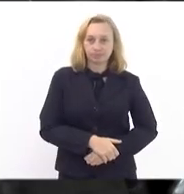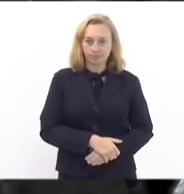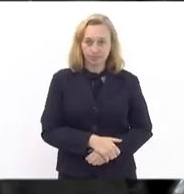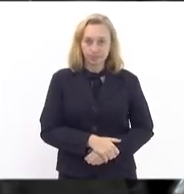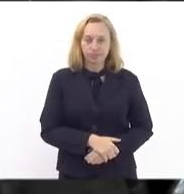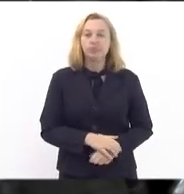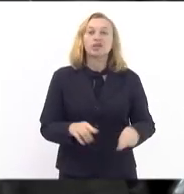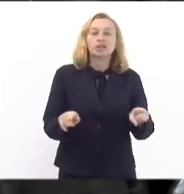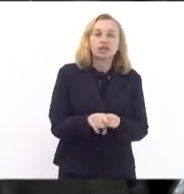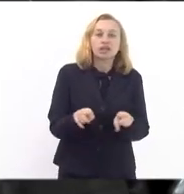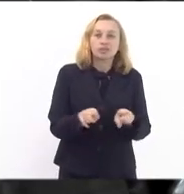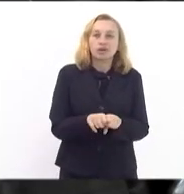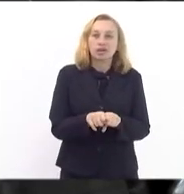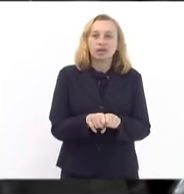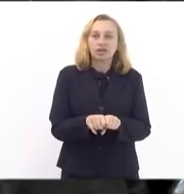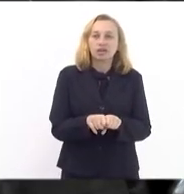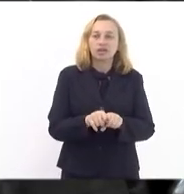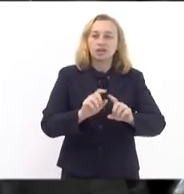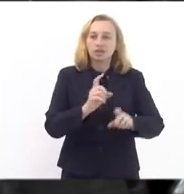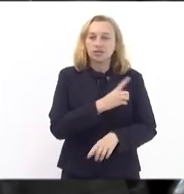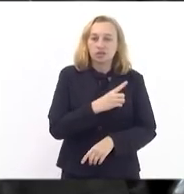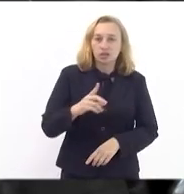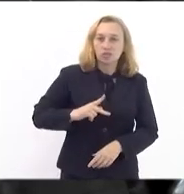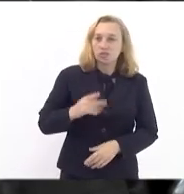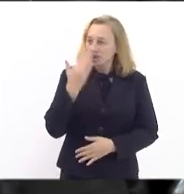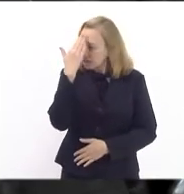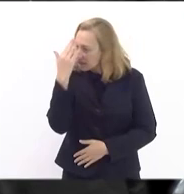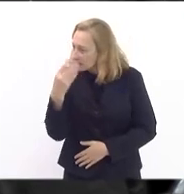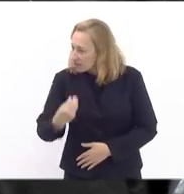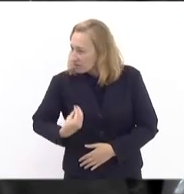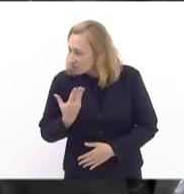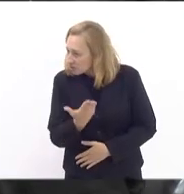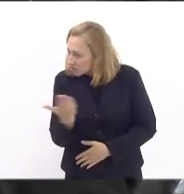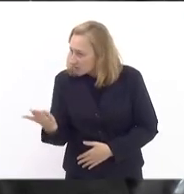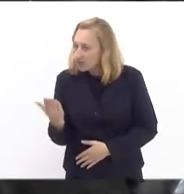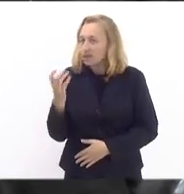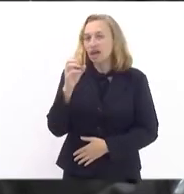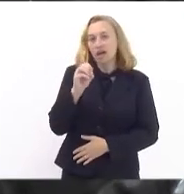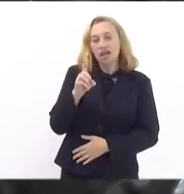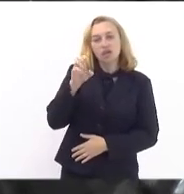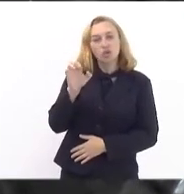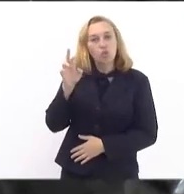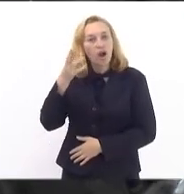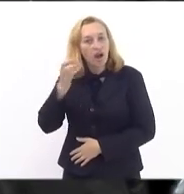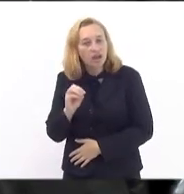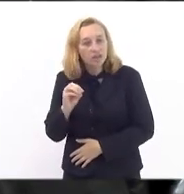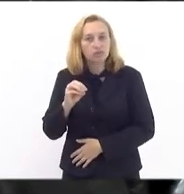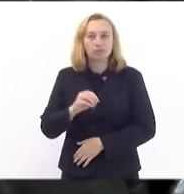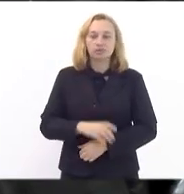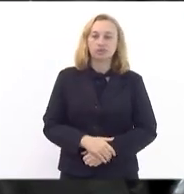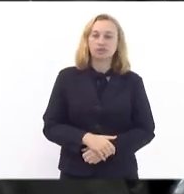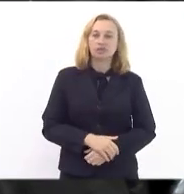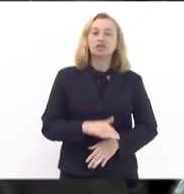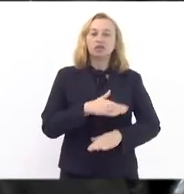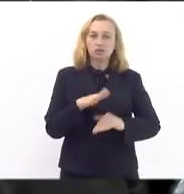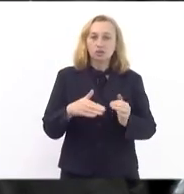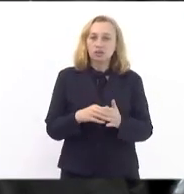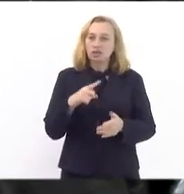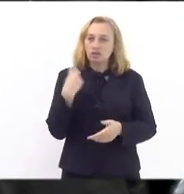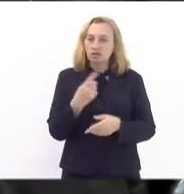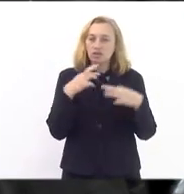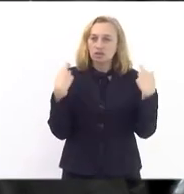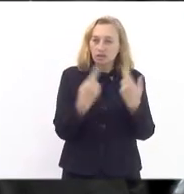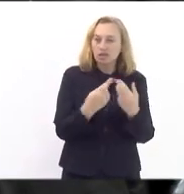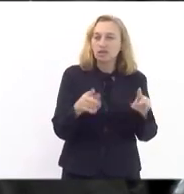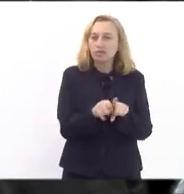presente também apresentar Defensoria Pública queremos agradecer a presença do doutor Eduardo dá de senso-ji que tem todas as nossas audiência